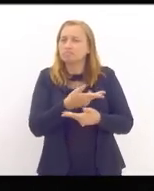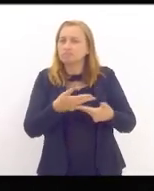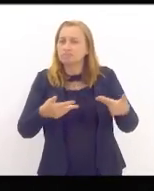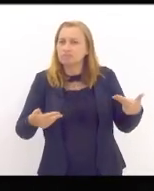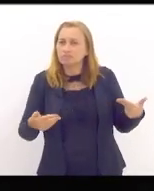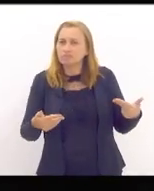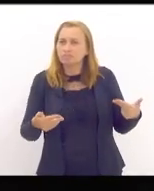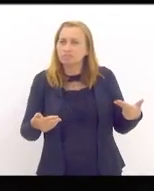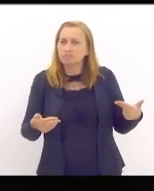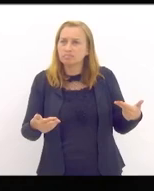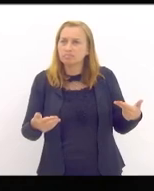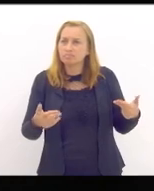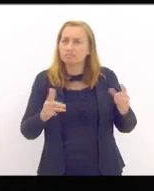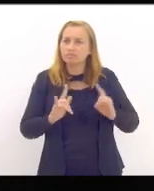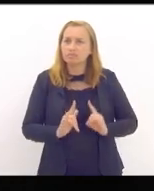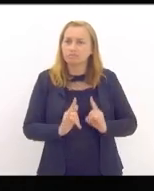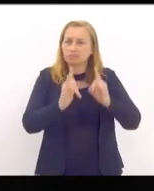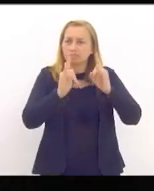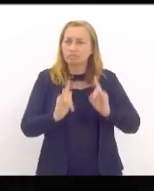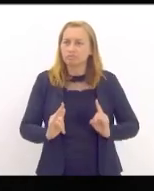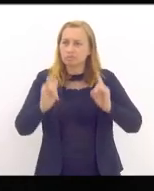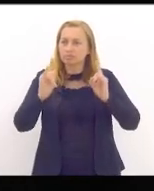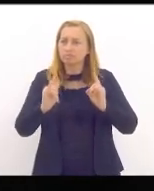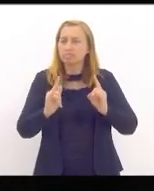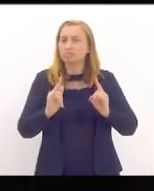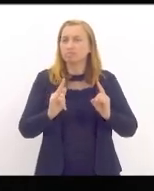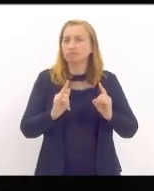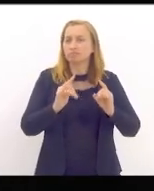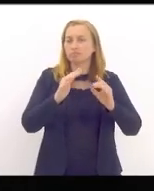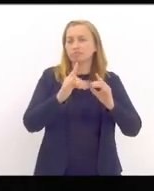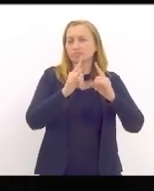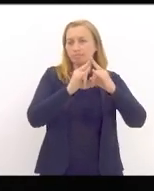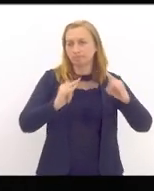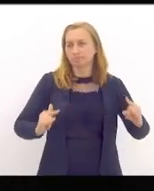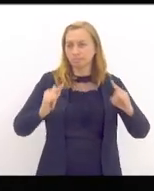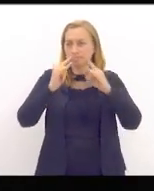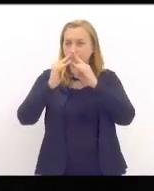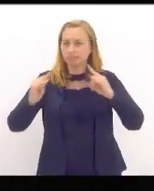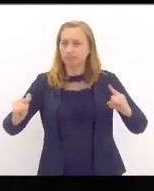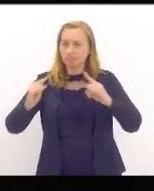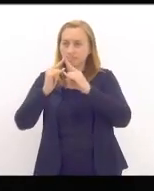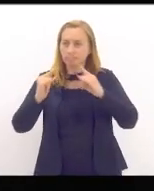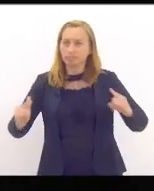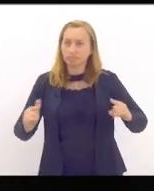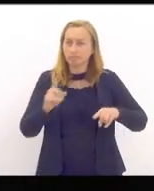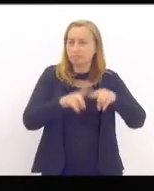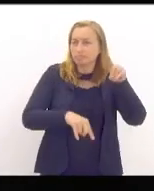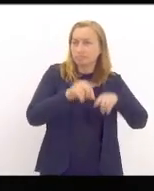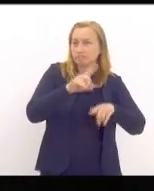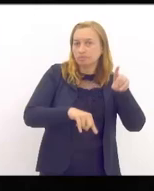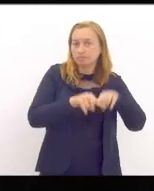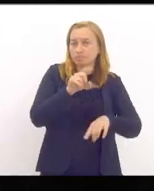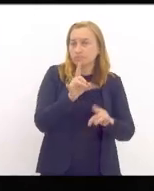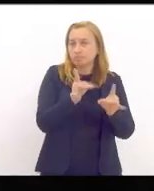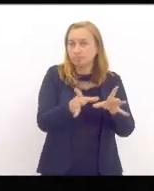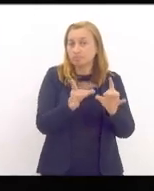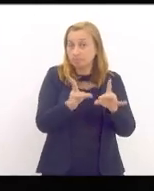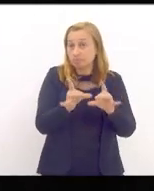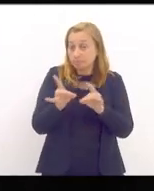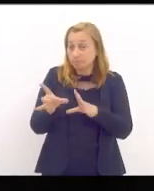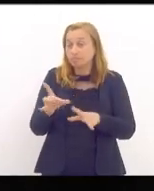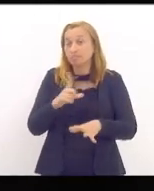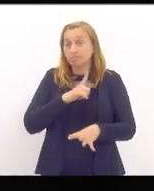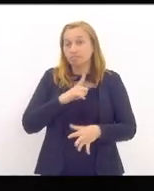de barracas instaladas com exposição de produtos para vender ou seja